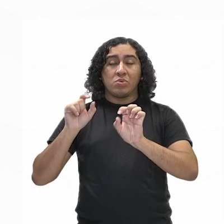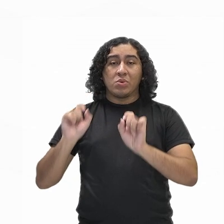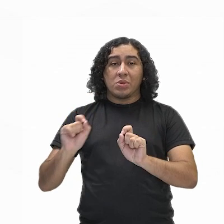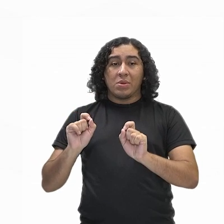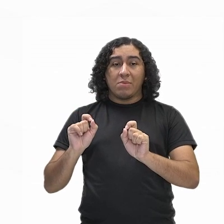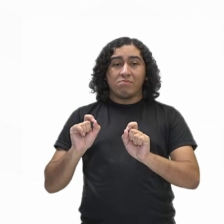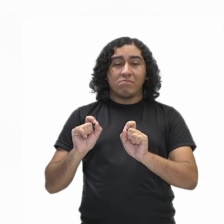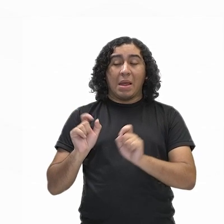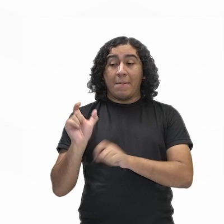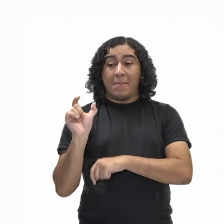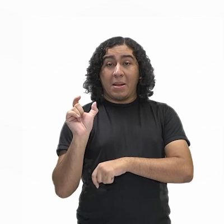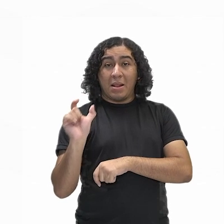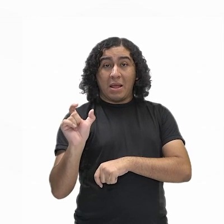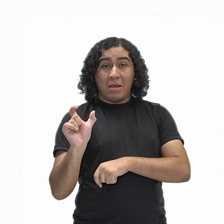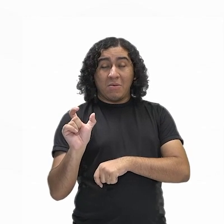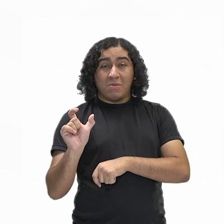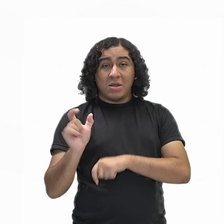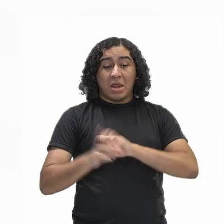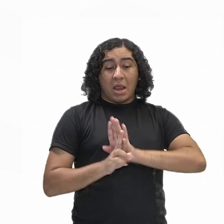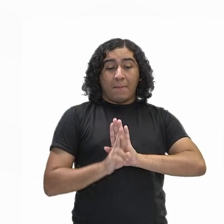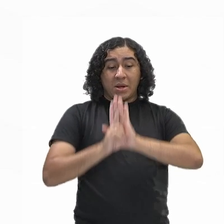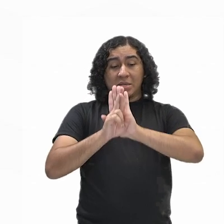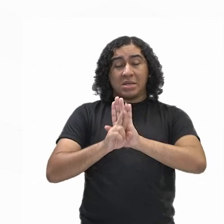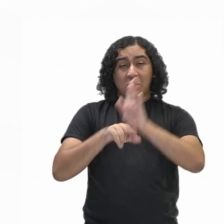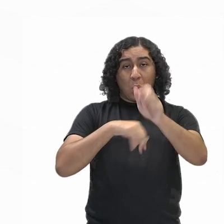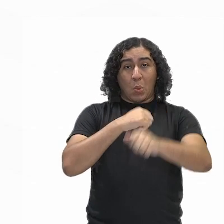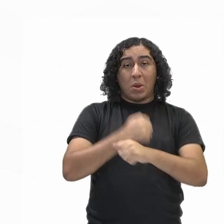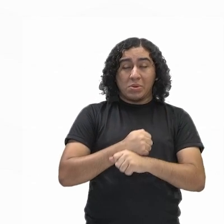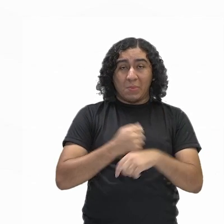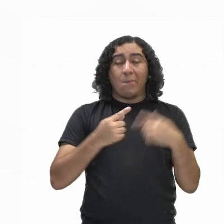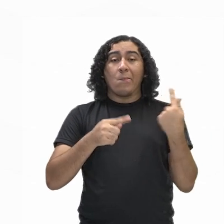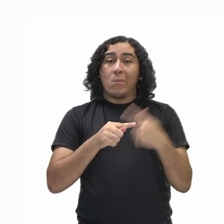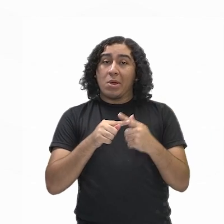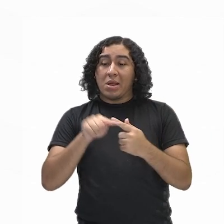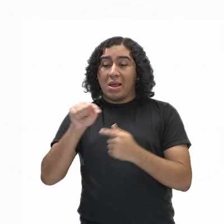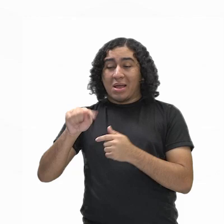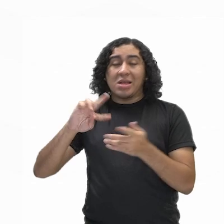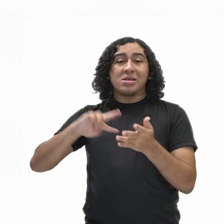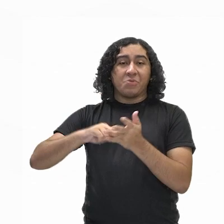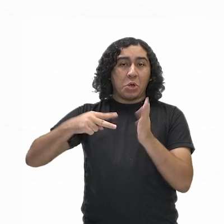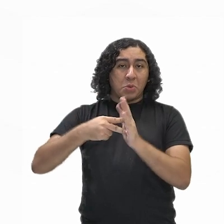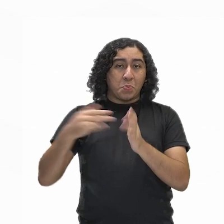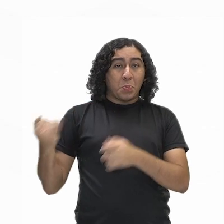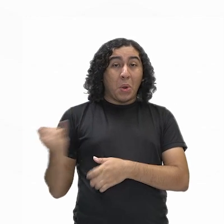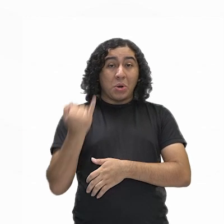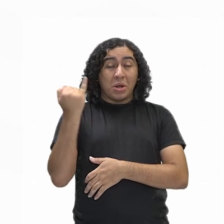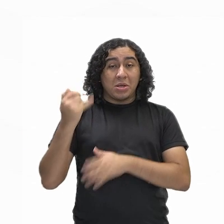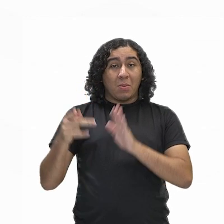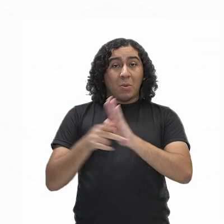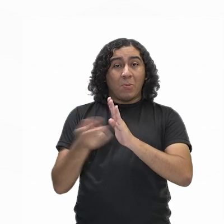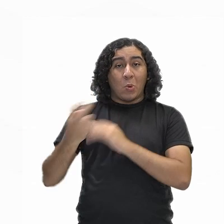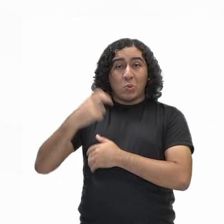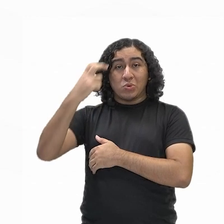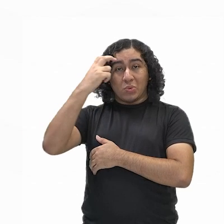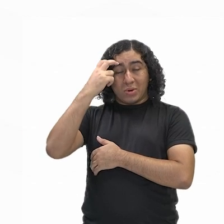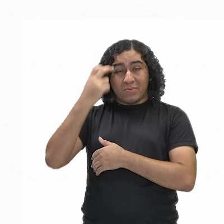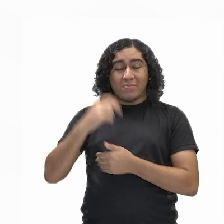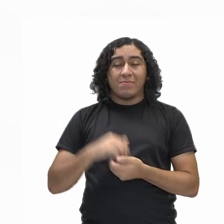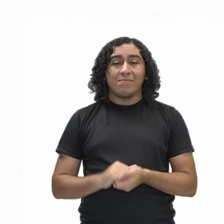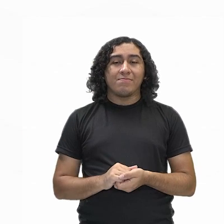como a palavra do ano devido à sua significância cultural. Olha só